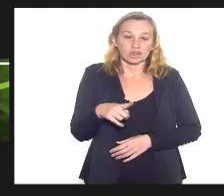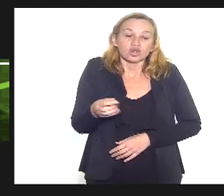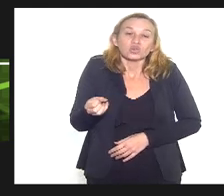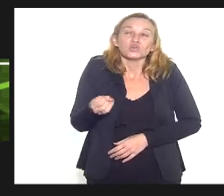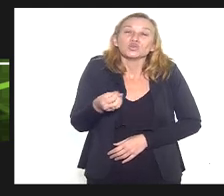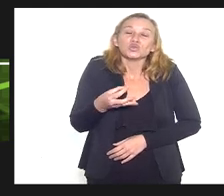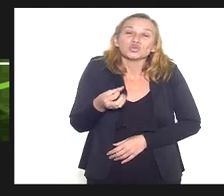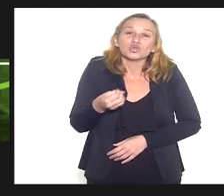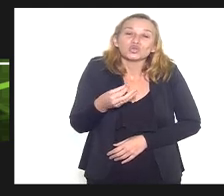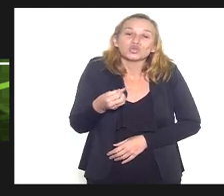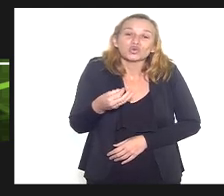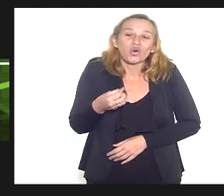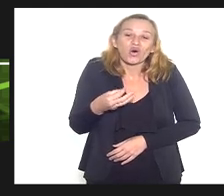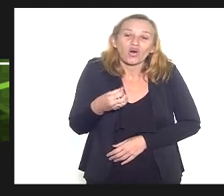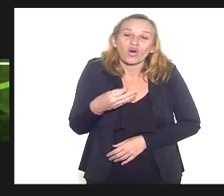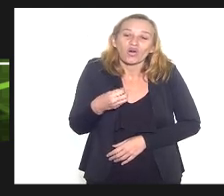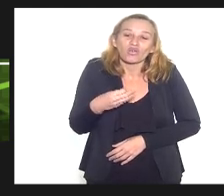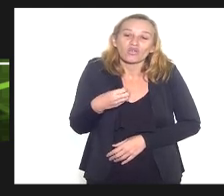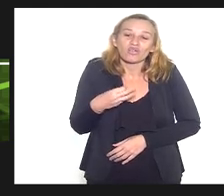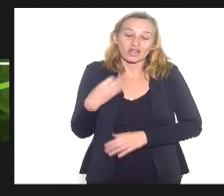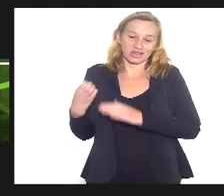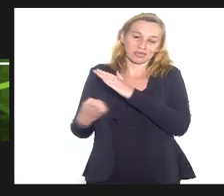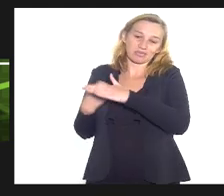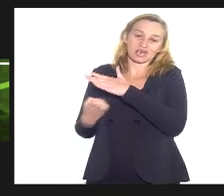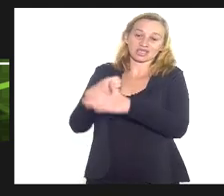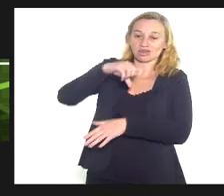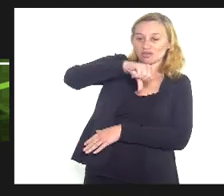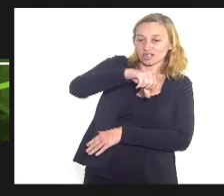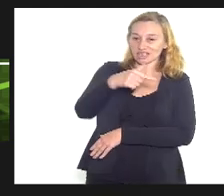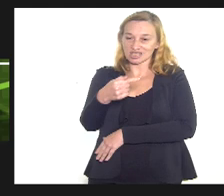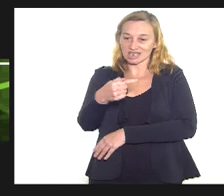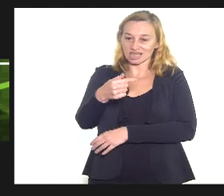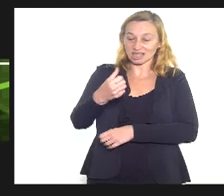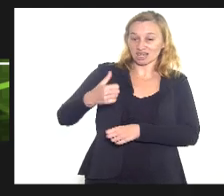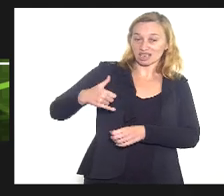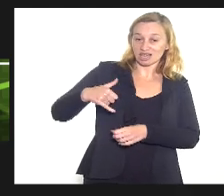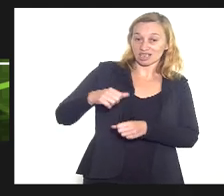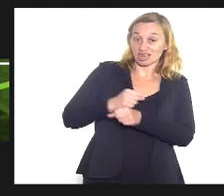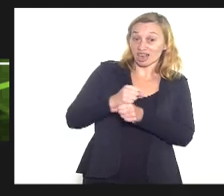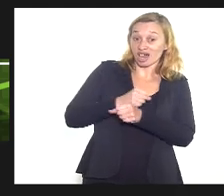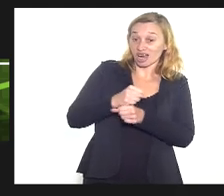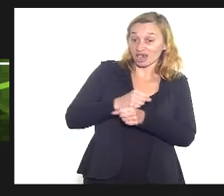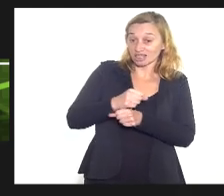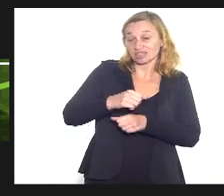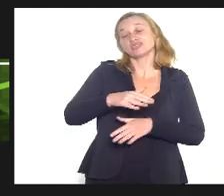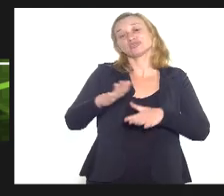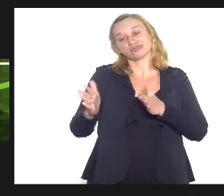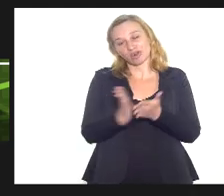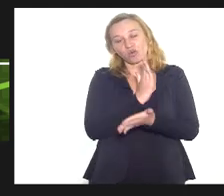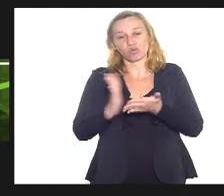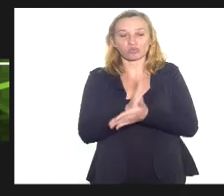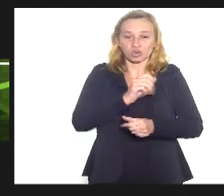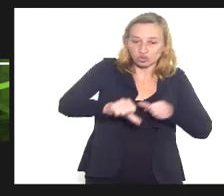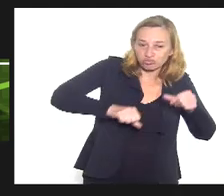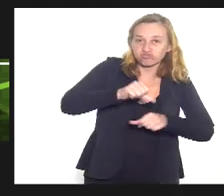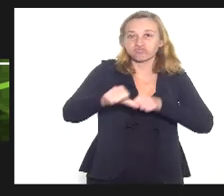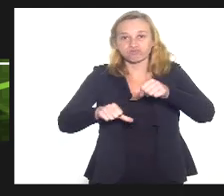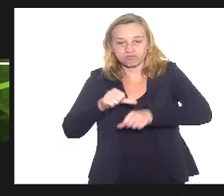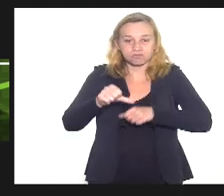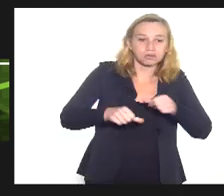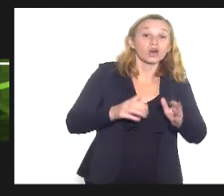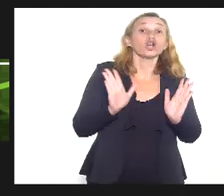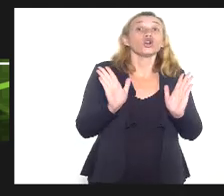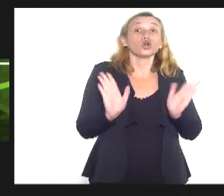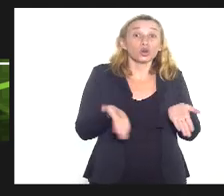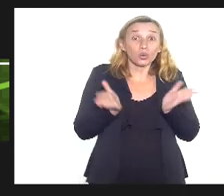uma jovem senhora de 97 anos, passou por várias transformações, alguns momentos de aquisições, e